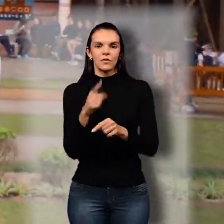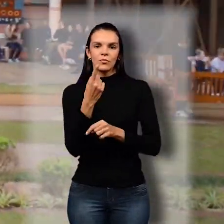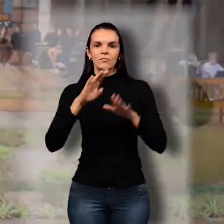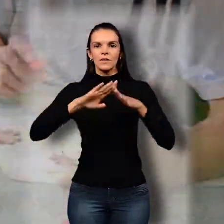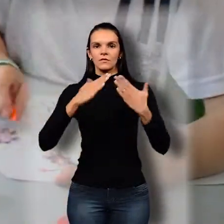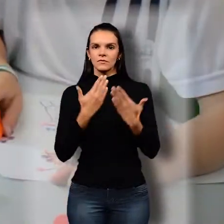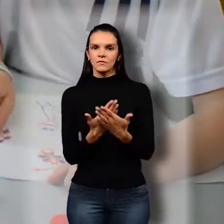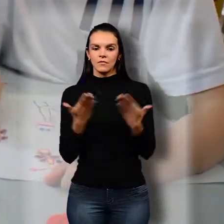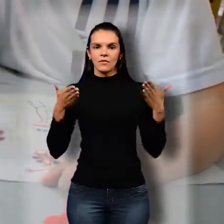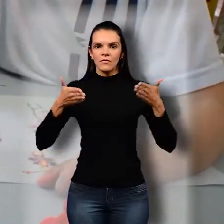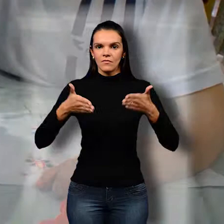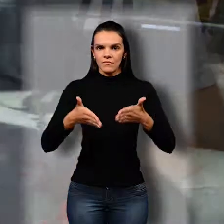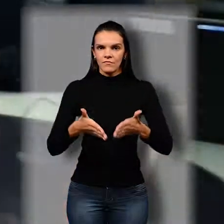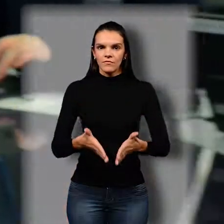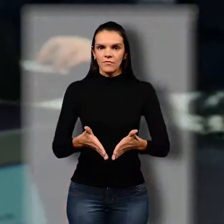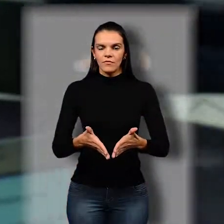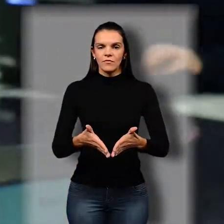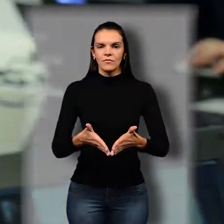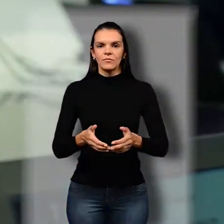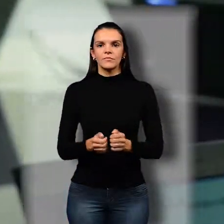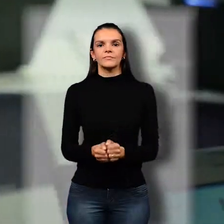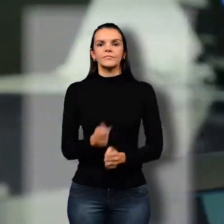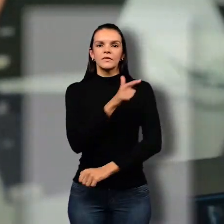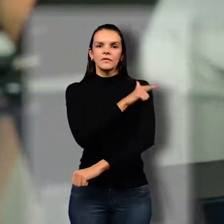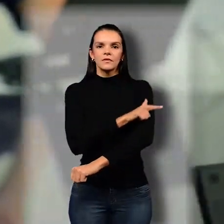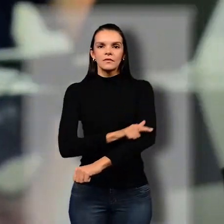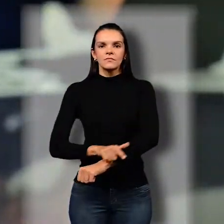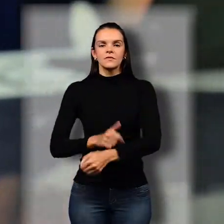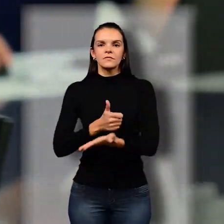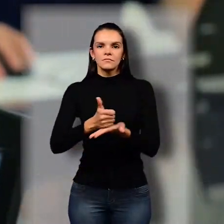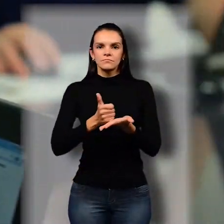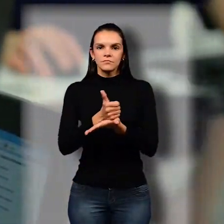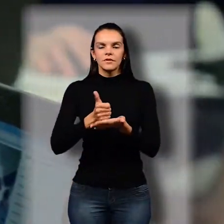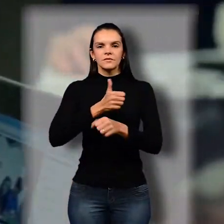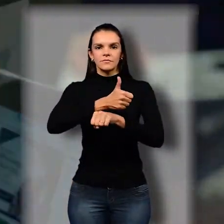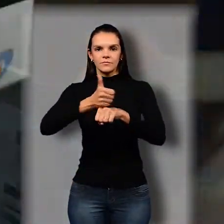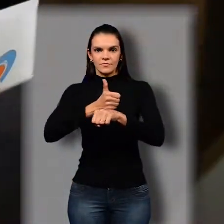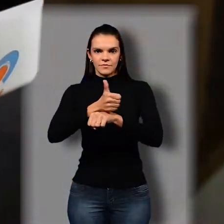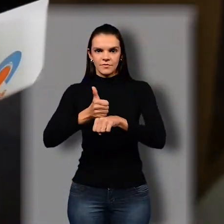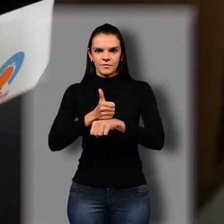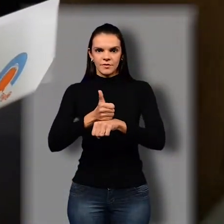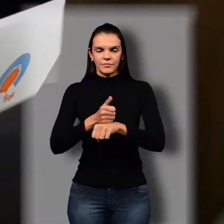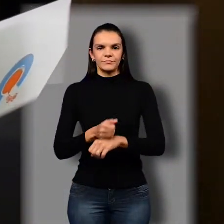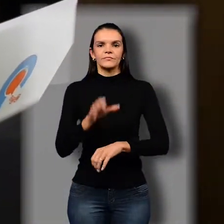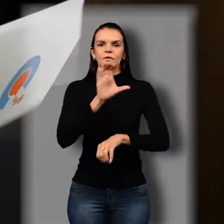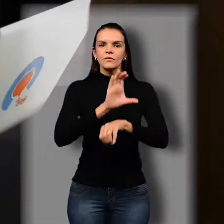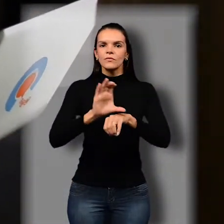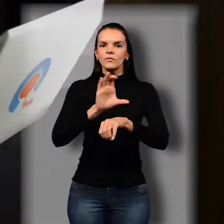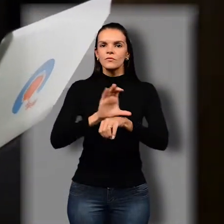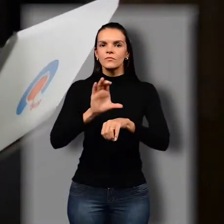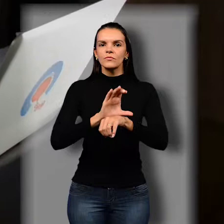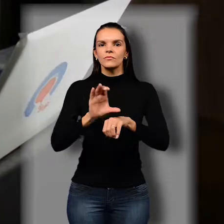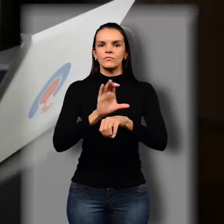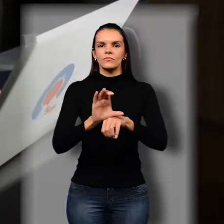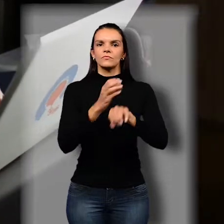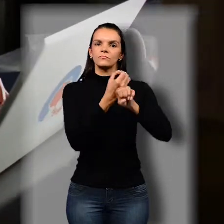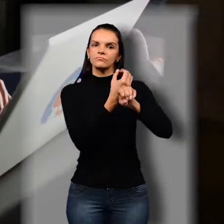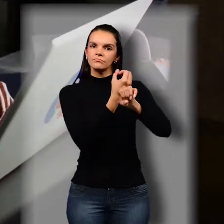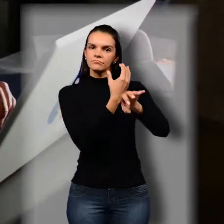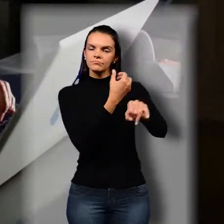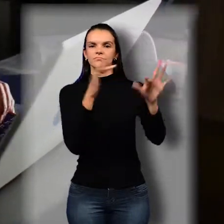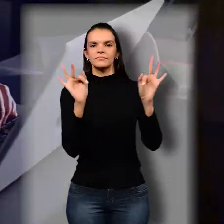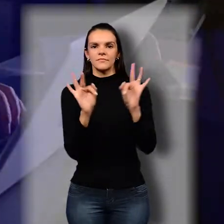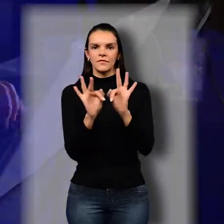de aplicação com educação básica e profissionalizante. Os cursos de educação à distância da